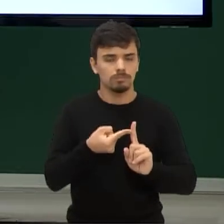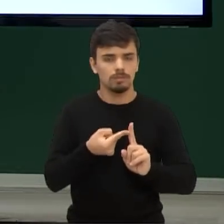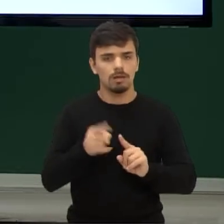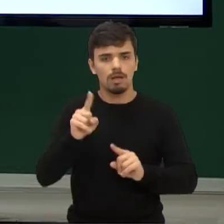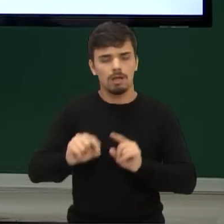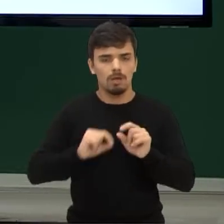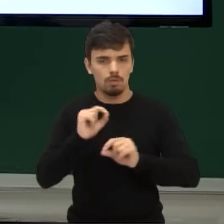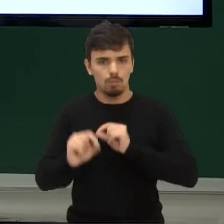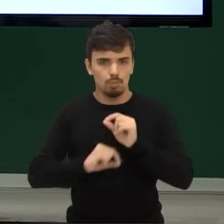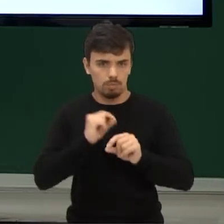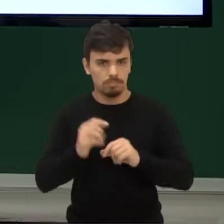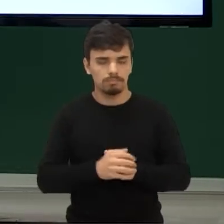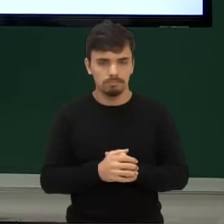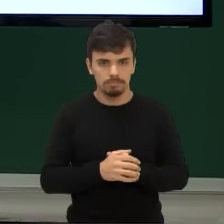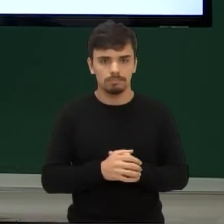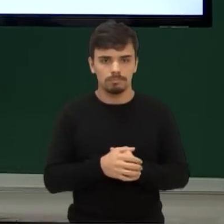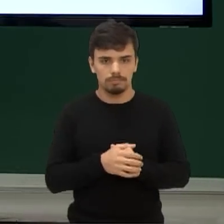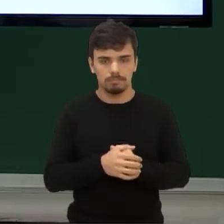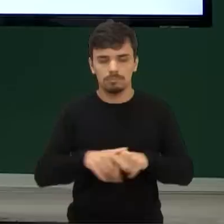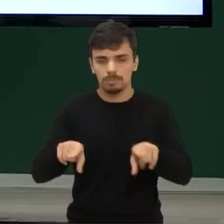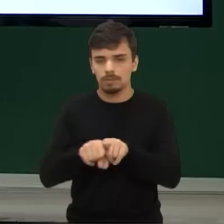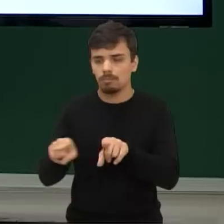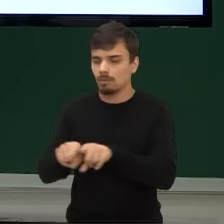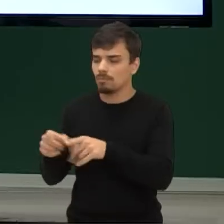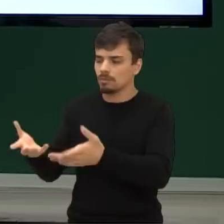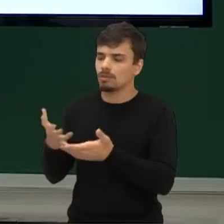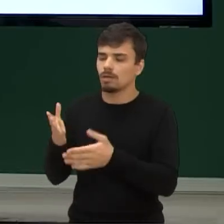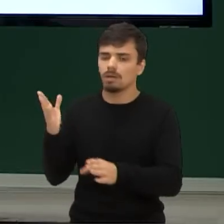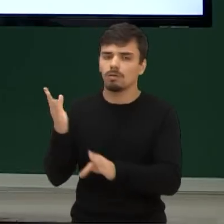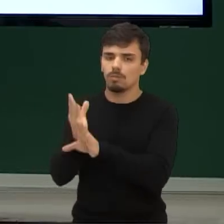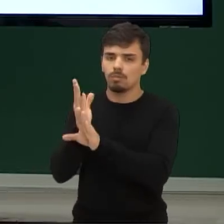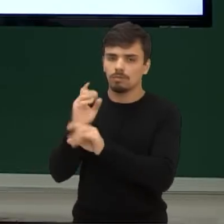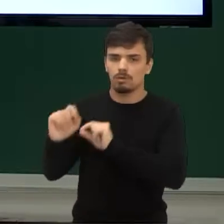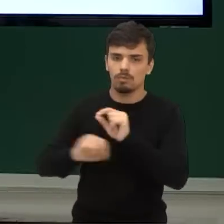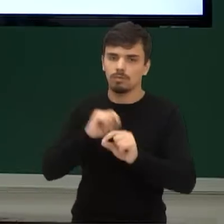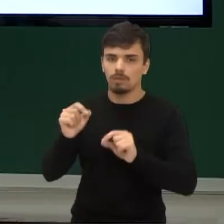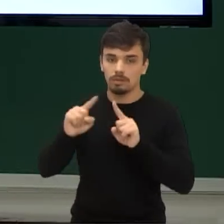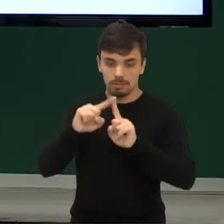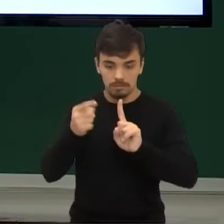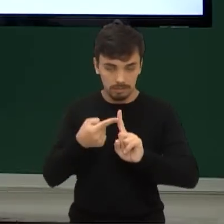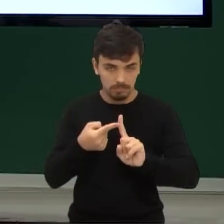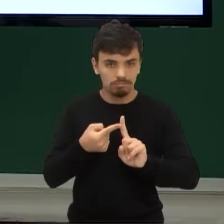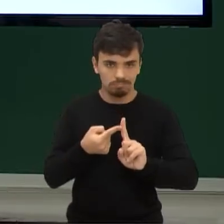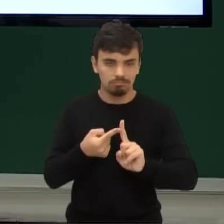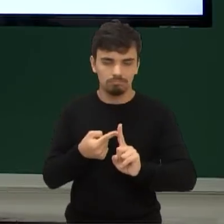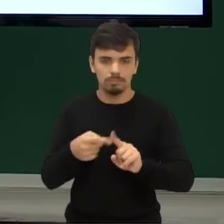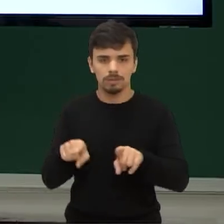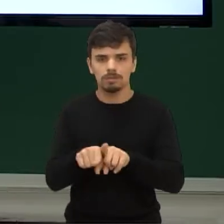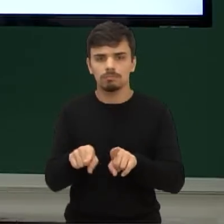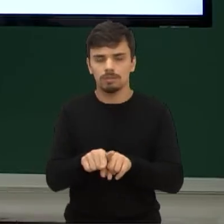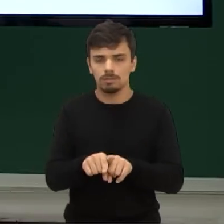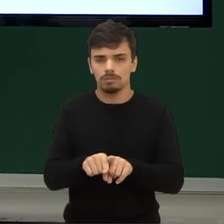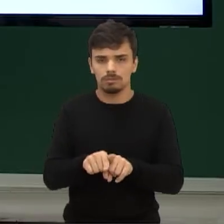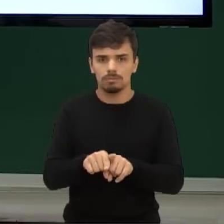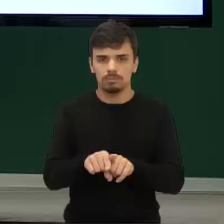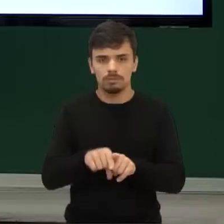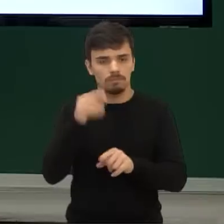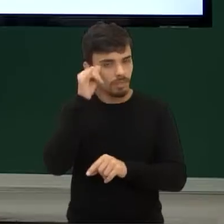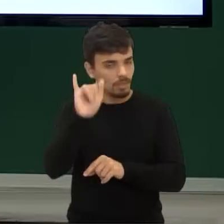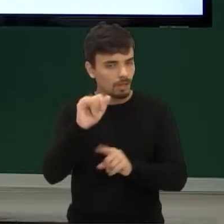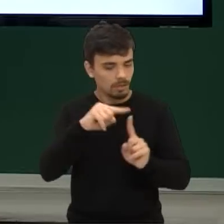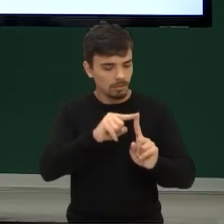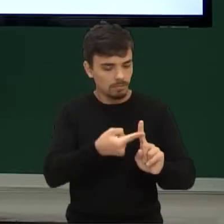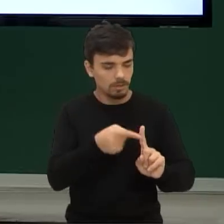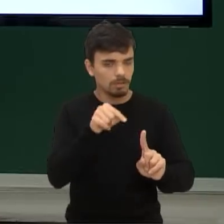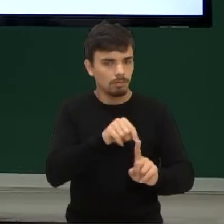são aqueles métodos que vão, né, buscar impedir uma gravidez, vão tentar evitar uma gravidez que